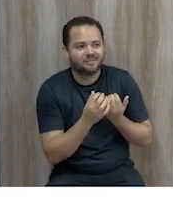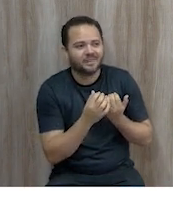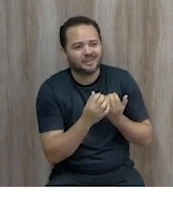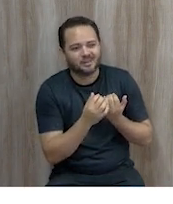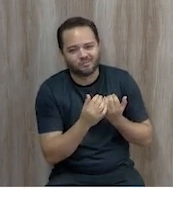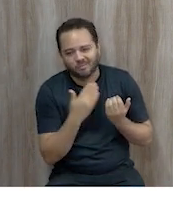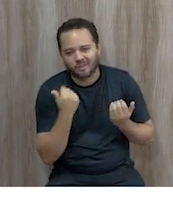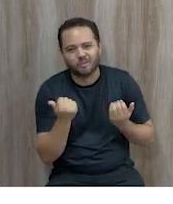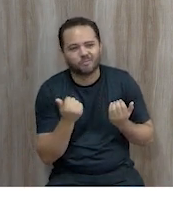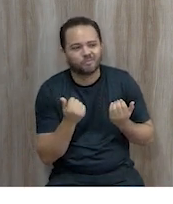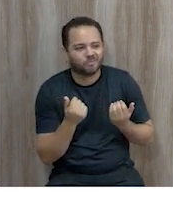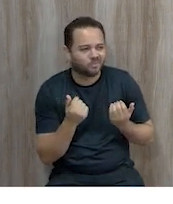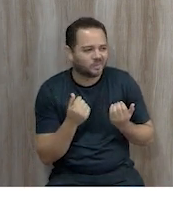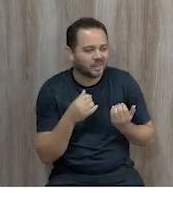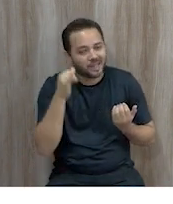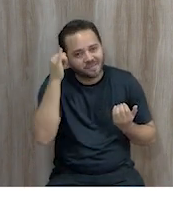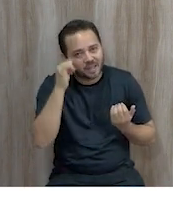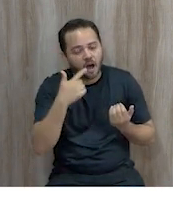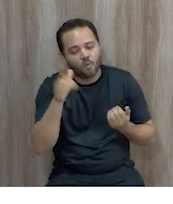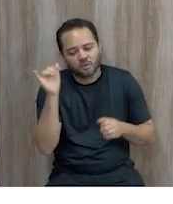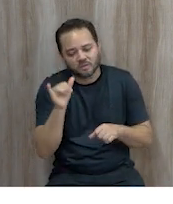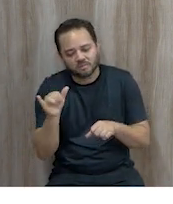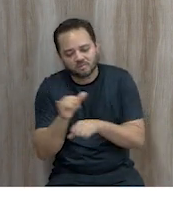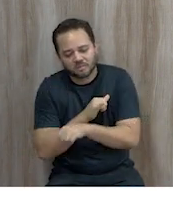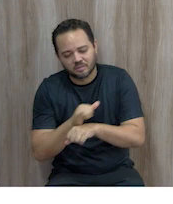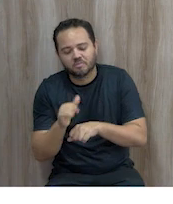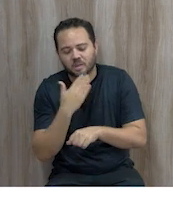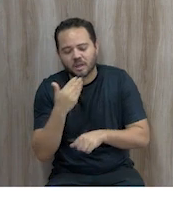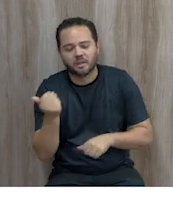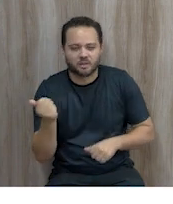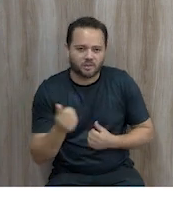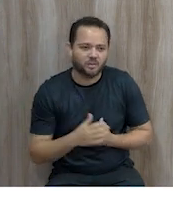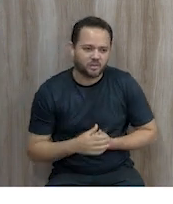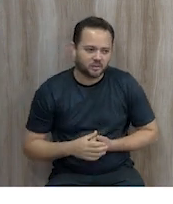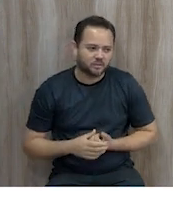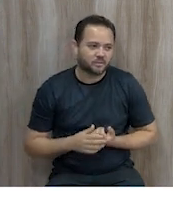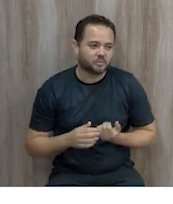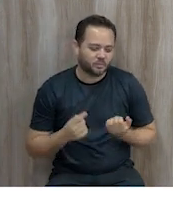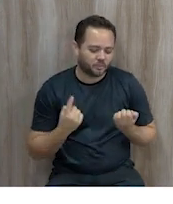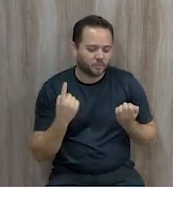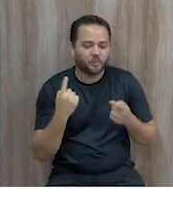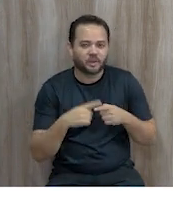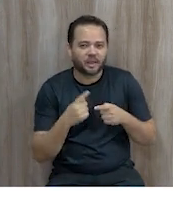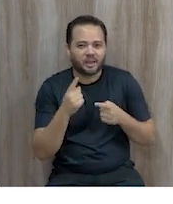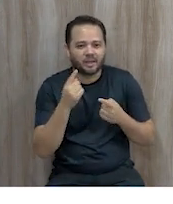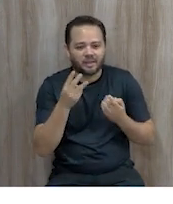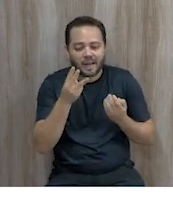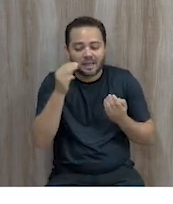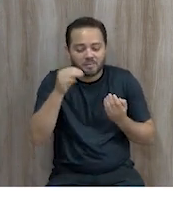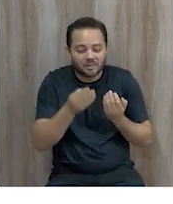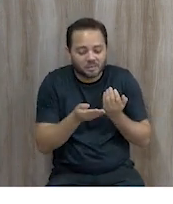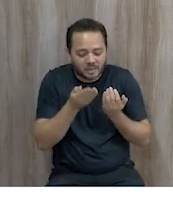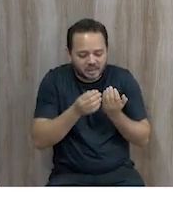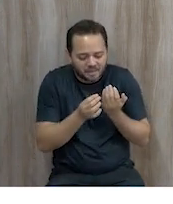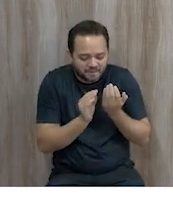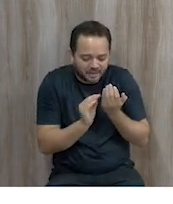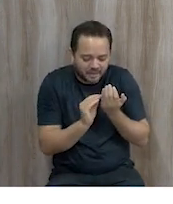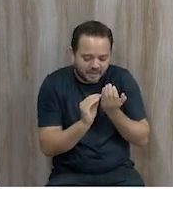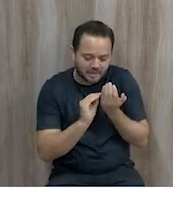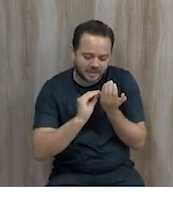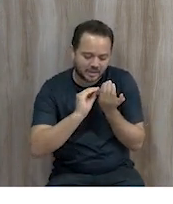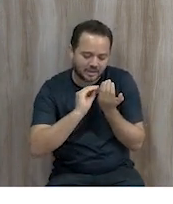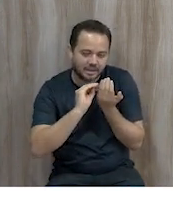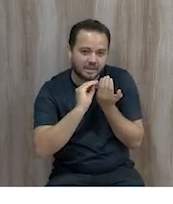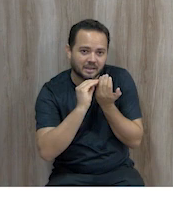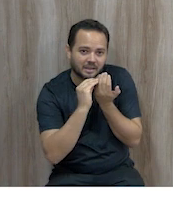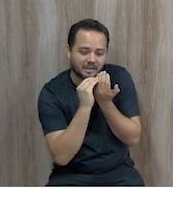menor previsibilidade de a gente conseguir soltar bem aquele retalho. Porque quando a gente vai trazer esse retalho, ele precisa